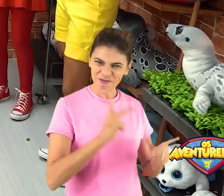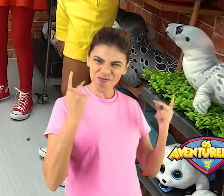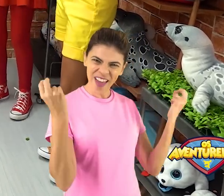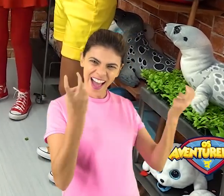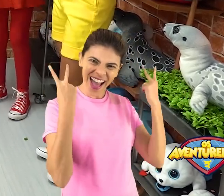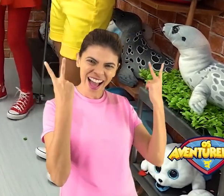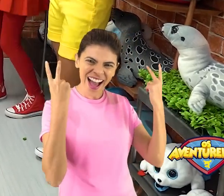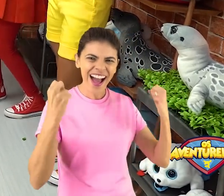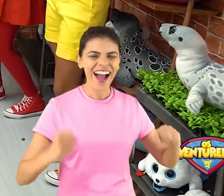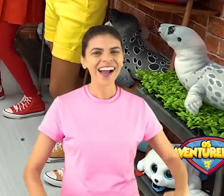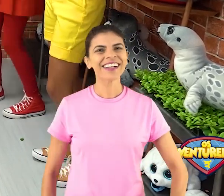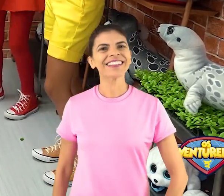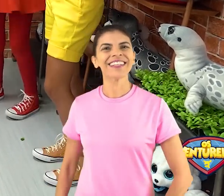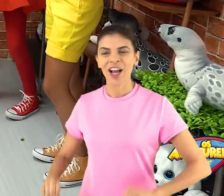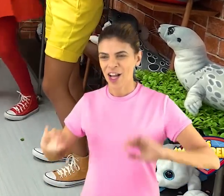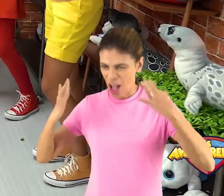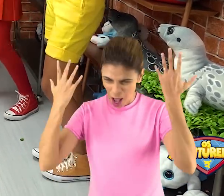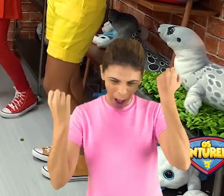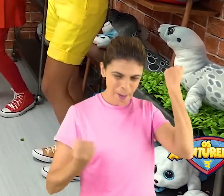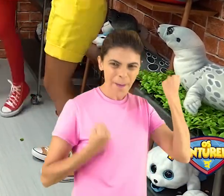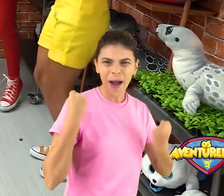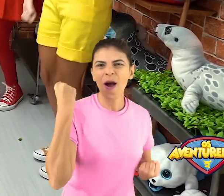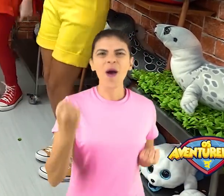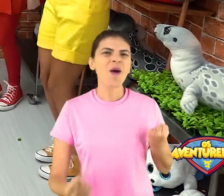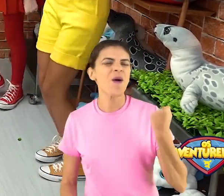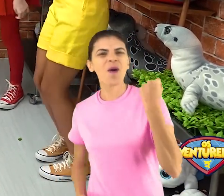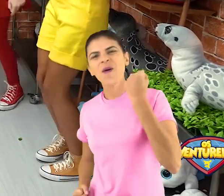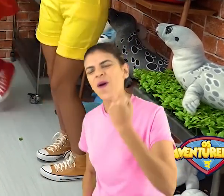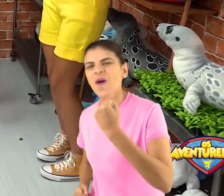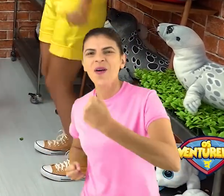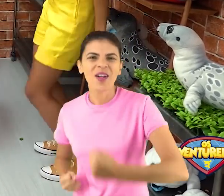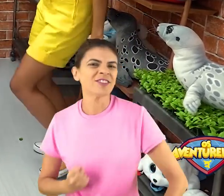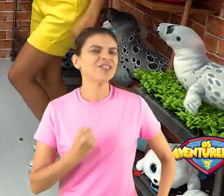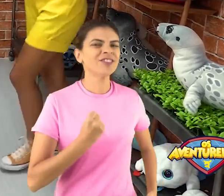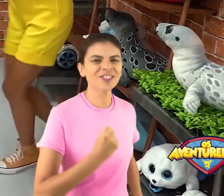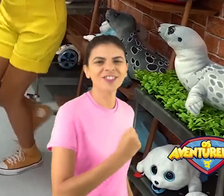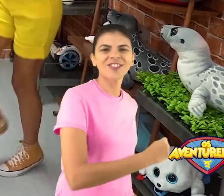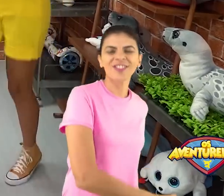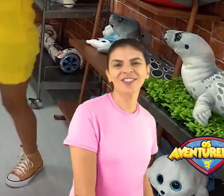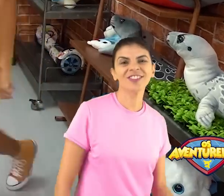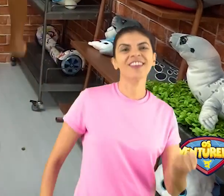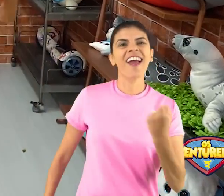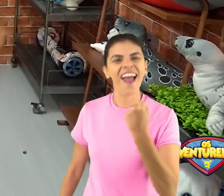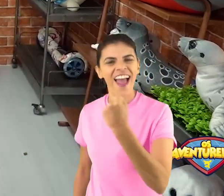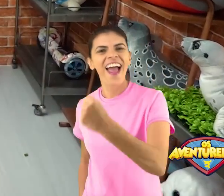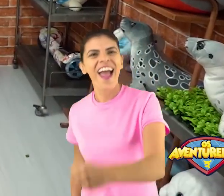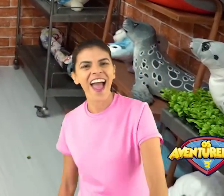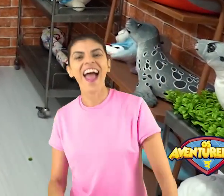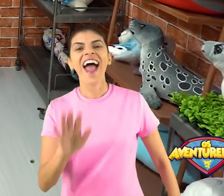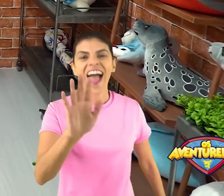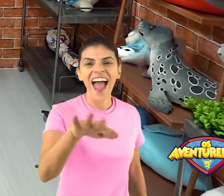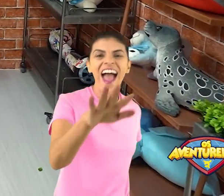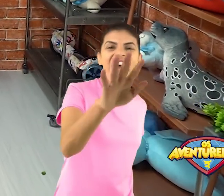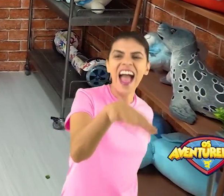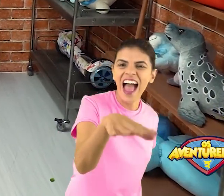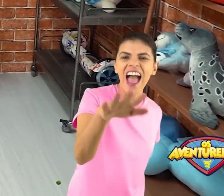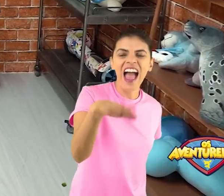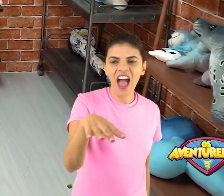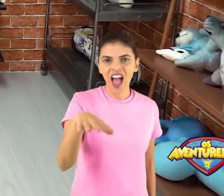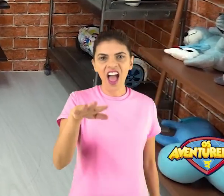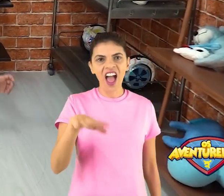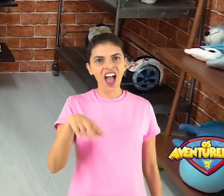o mal! Vamos comemorar! Vamos! É isso aí! É!